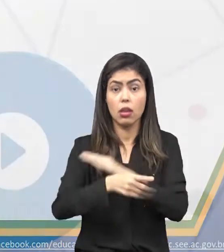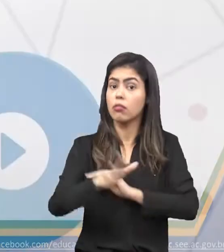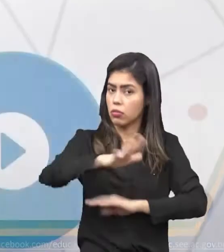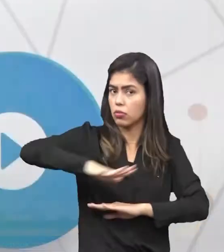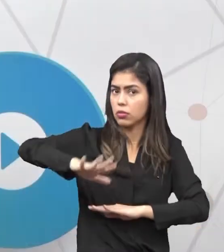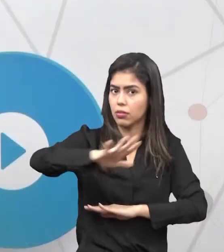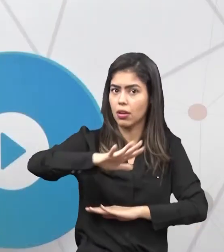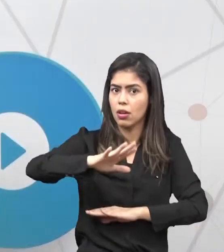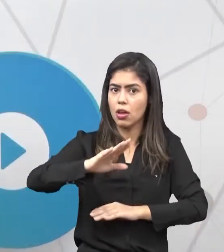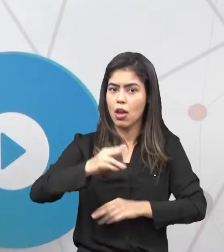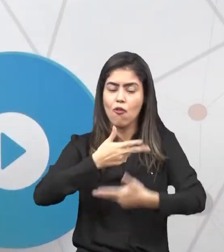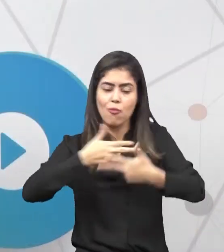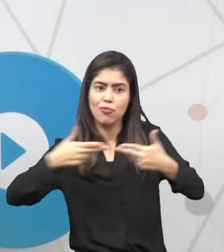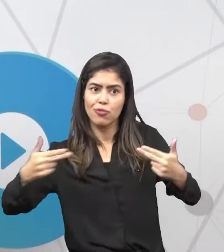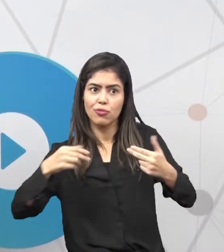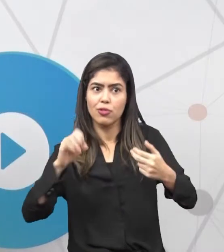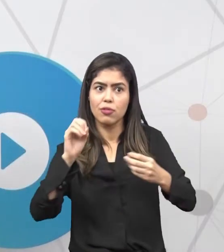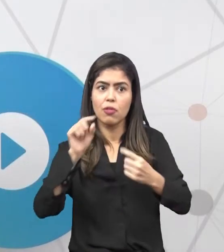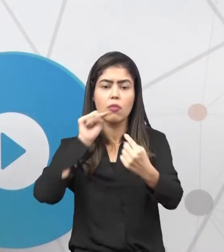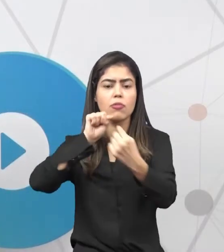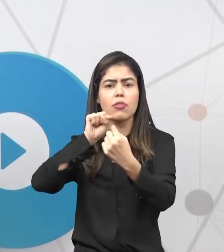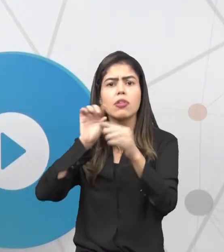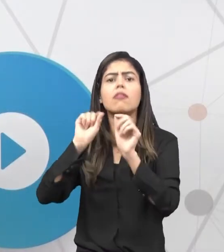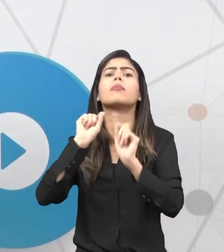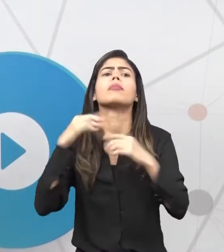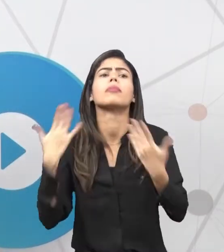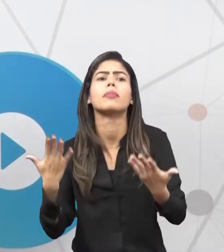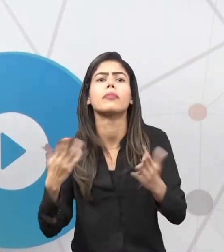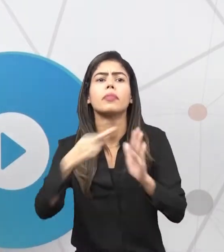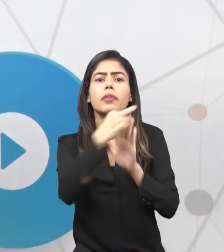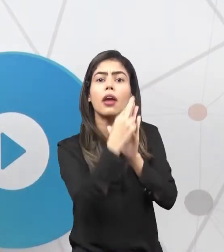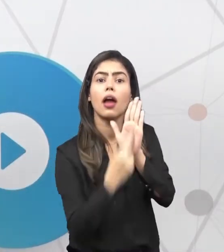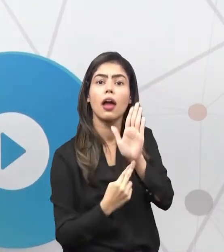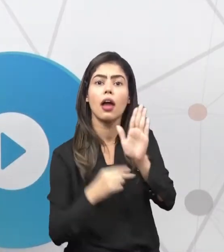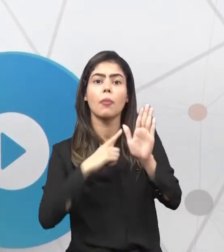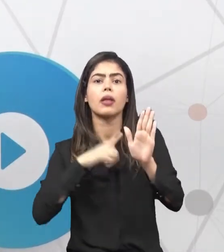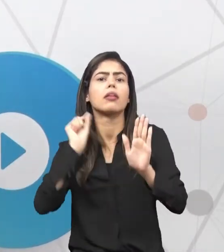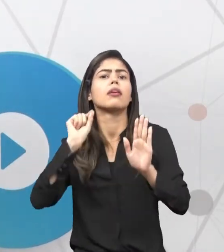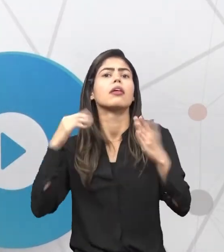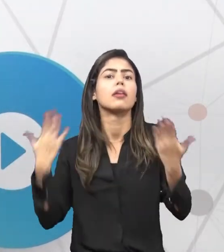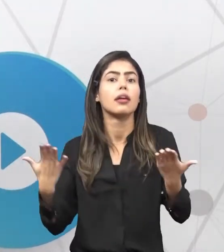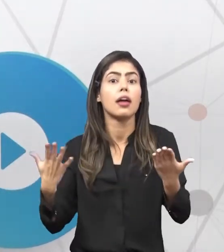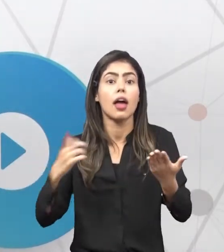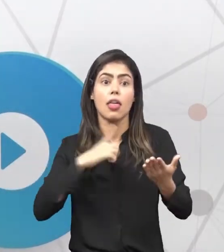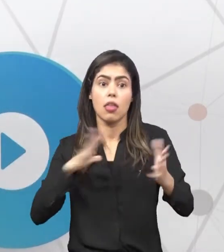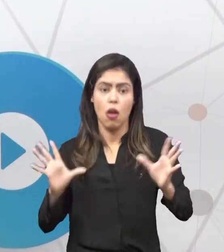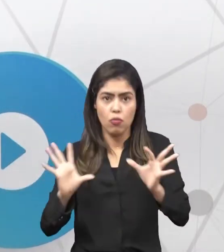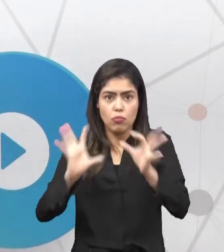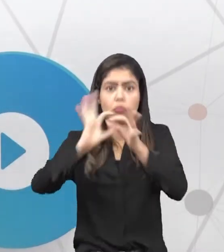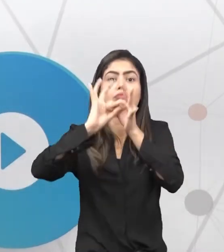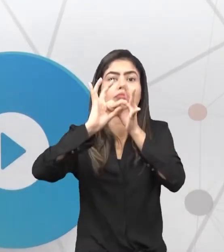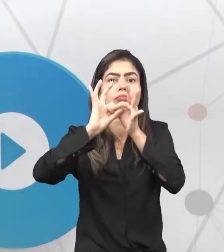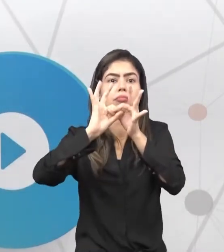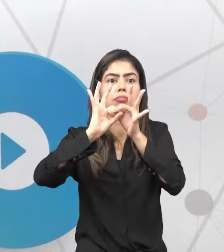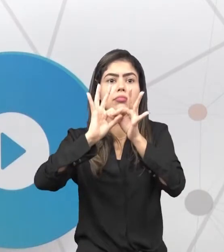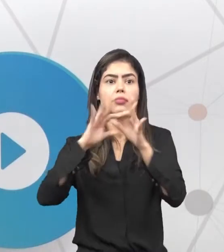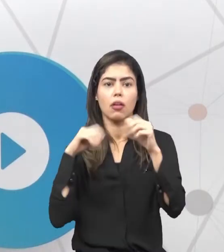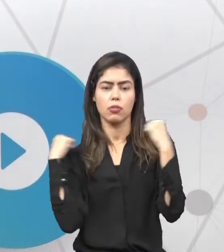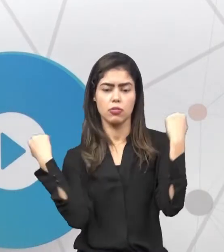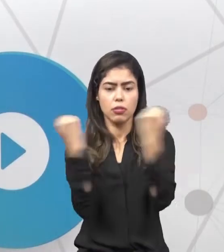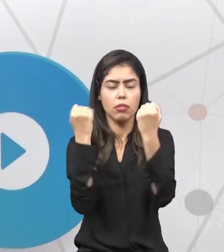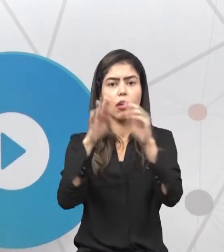sociedade. Então, o objetivo de todas essas normas é para quê? Estabelecer uma coesão social, estabelecer